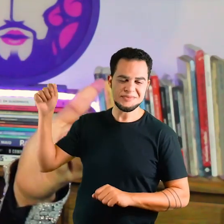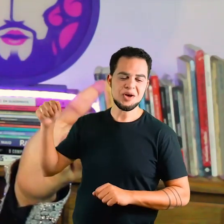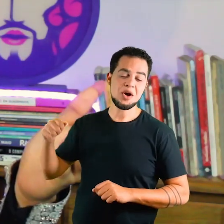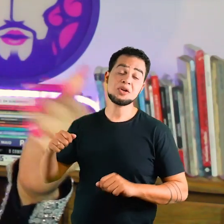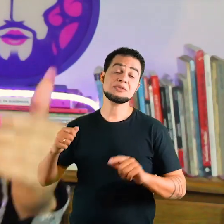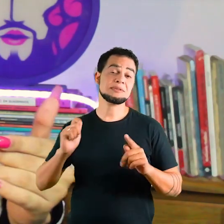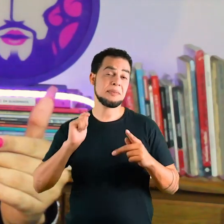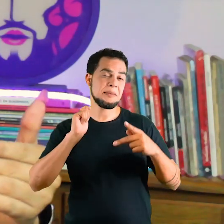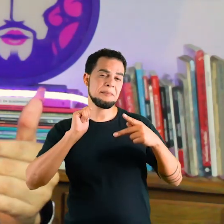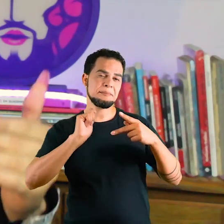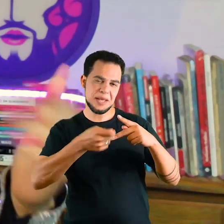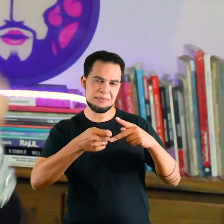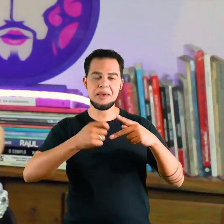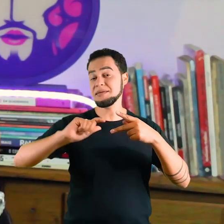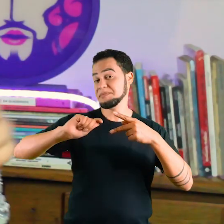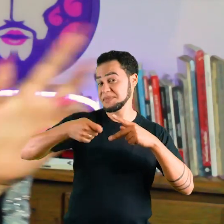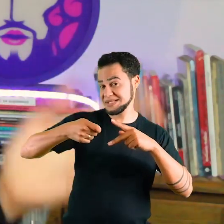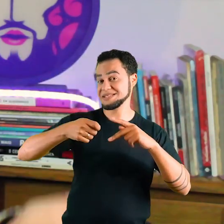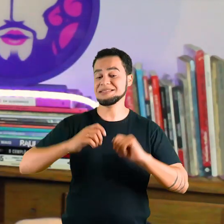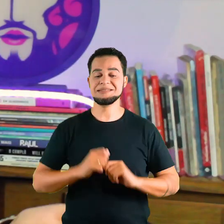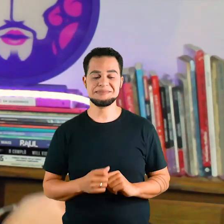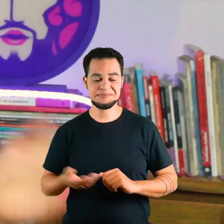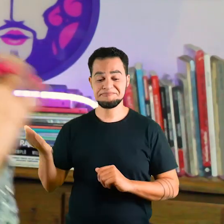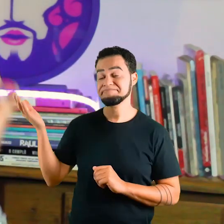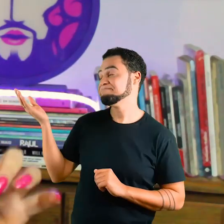apoia.se/horaqueer, PicPay, Dmitry Vulcana, Pix,